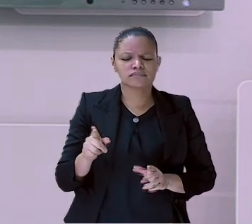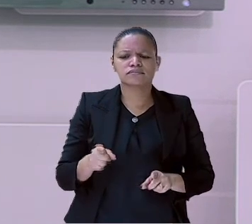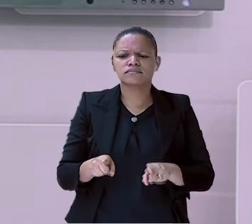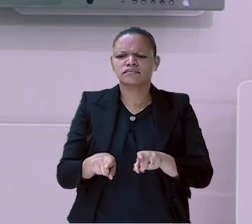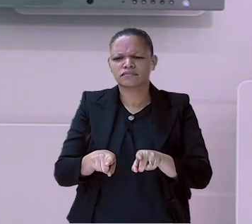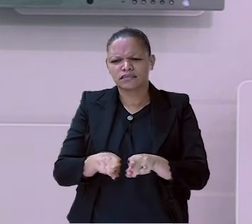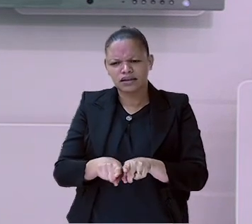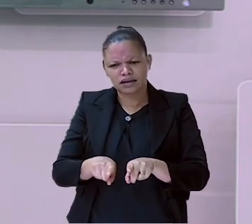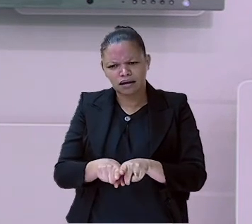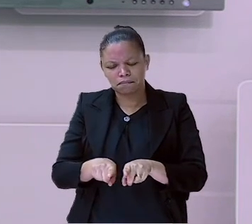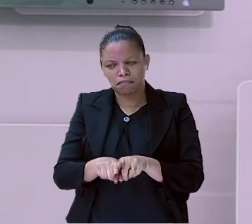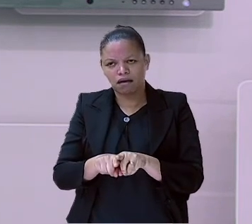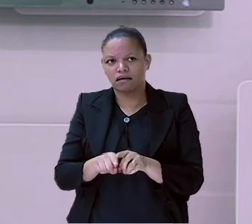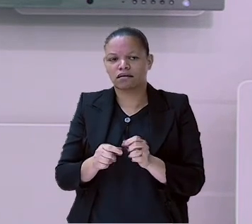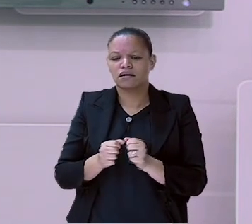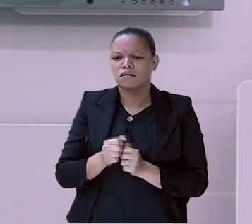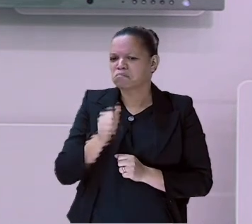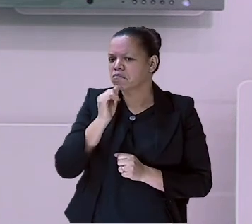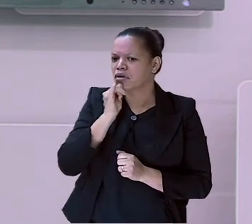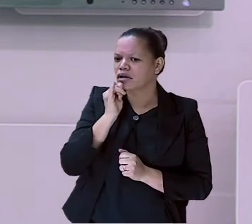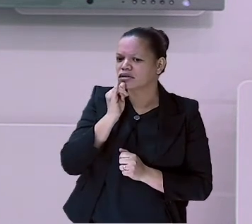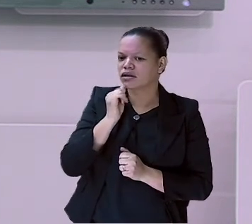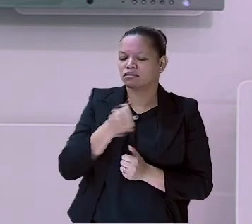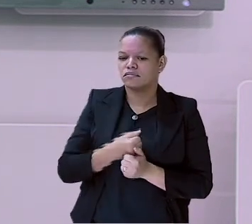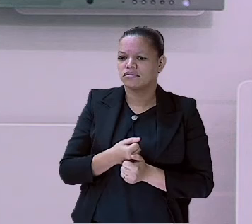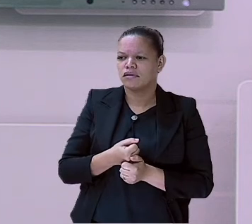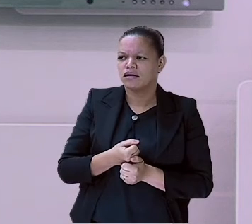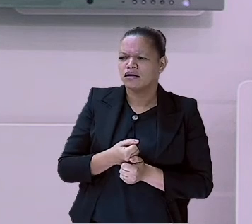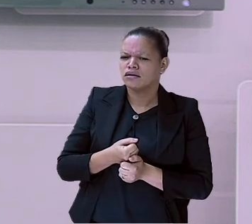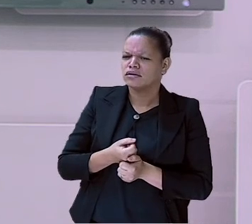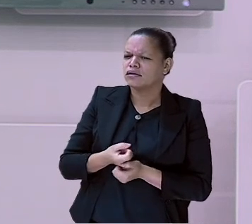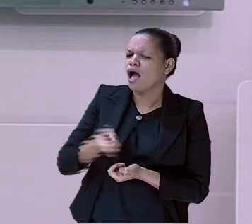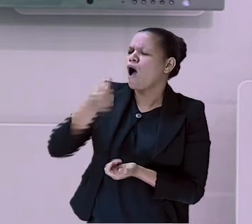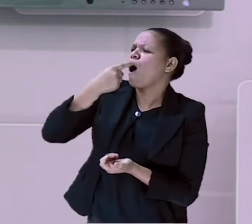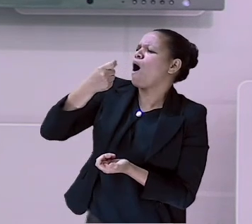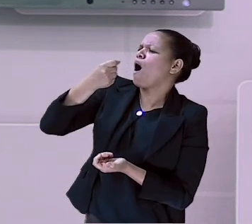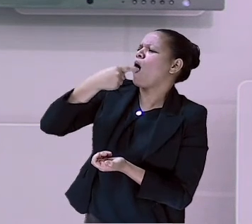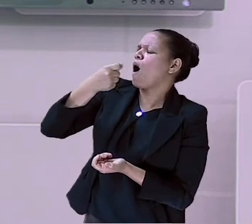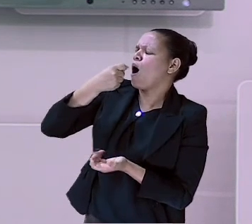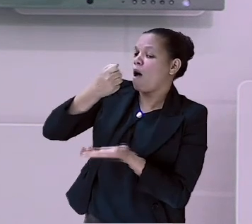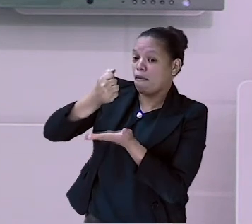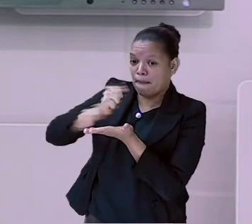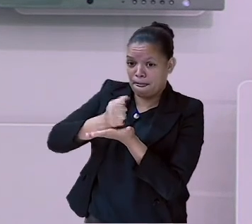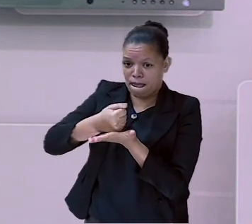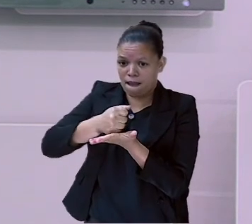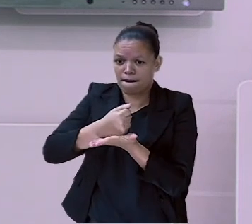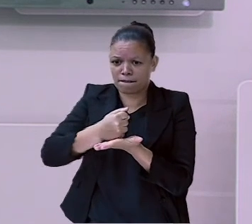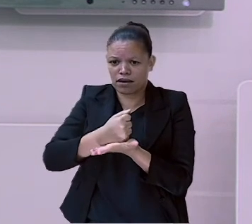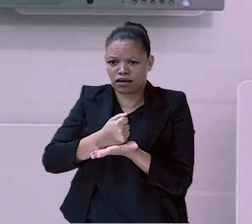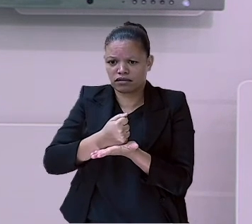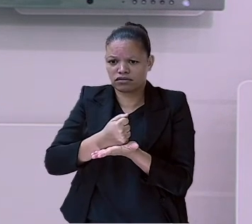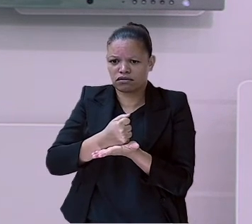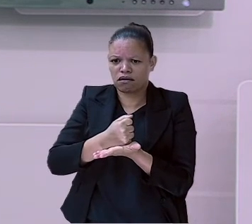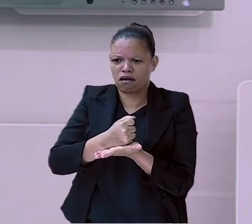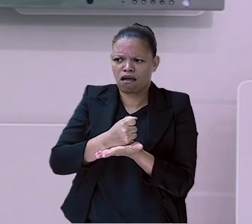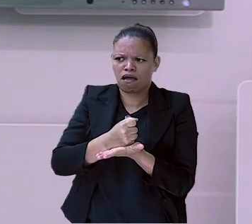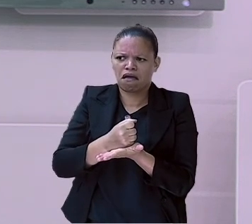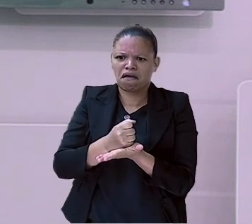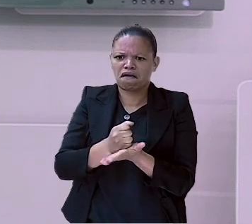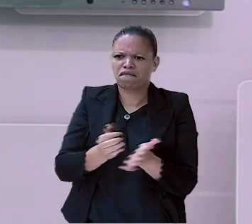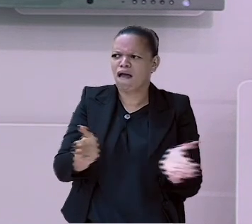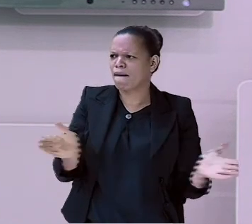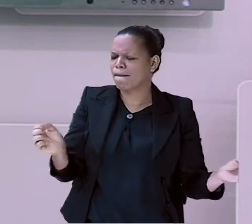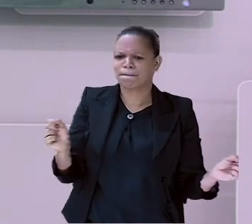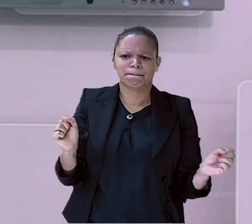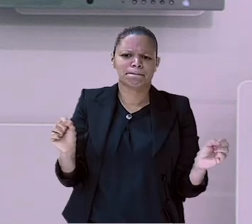a medicação sem orientação médica. Então, nós, professores, né, amamos os nossos alunos e temos